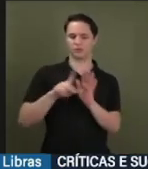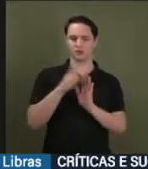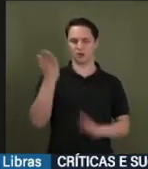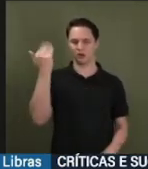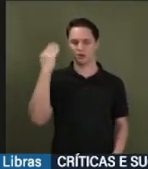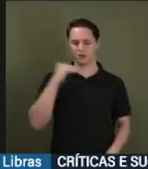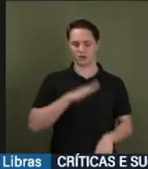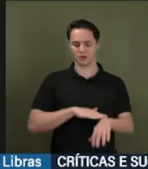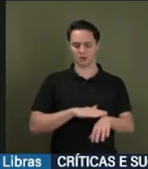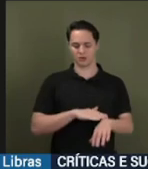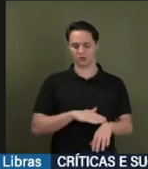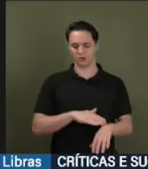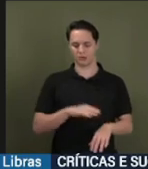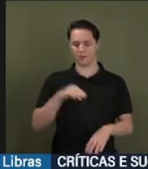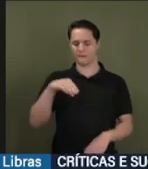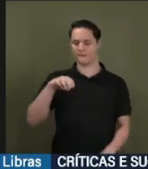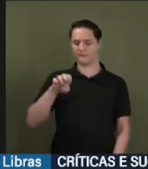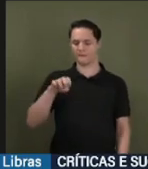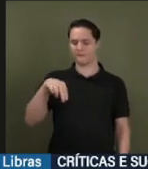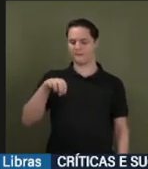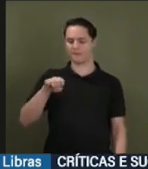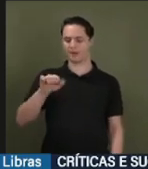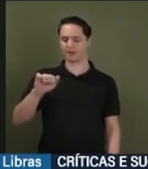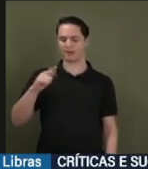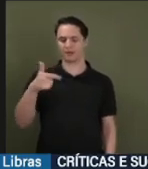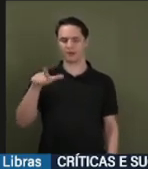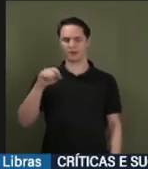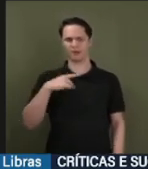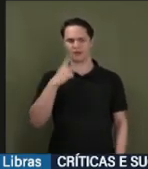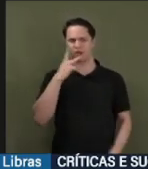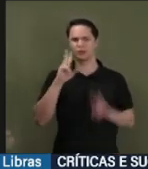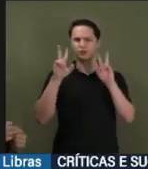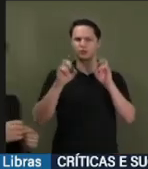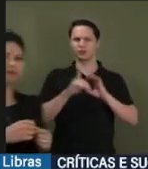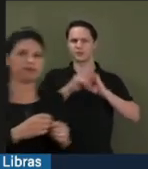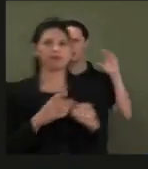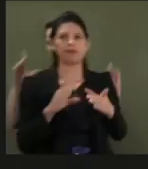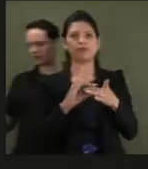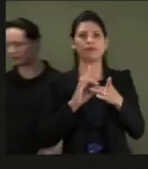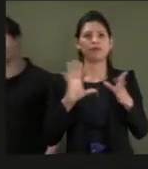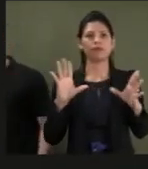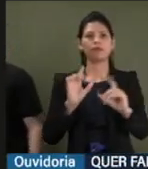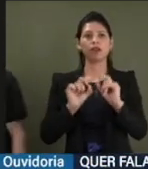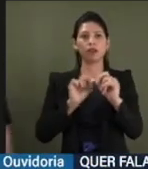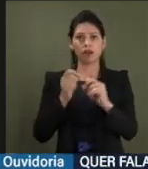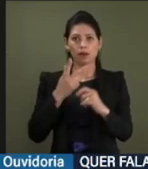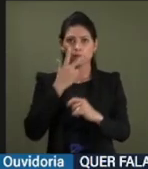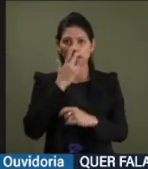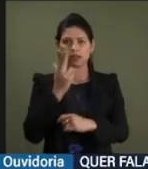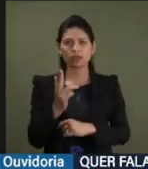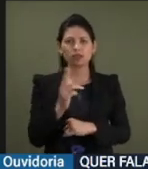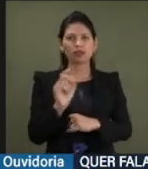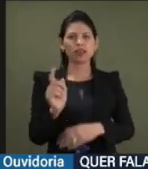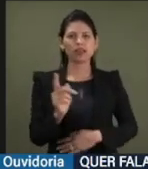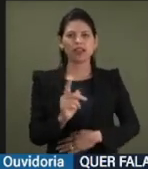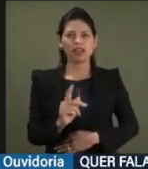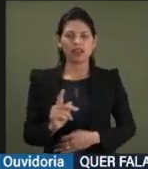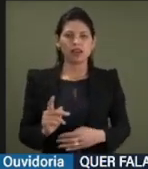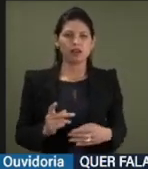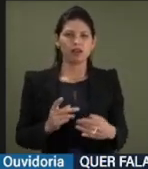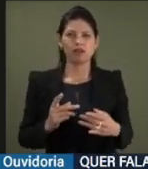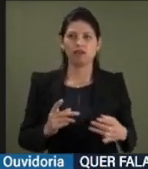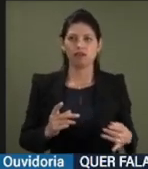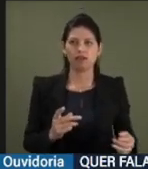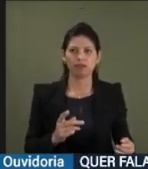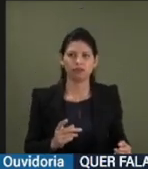algo assim surreal, na tribuna do Senado, falando sobre democracia. Parece surreal o que acontece no Brasil,